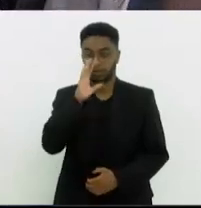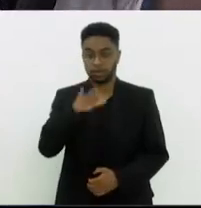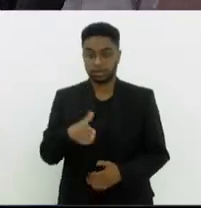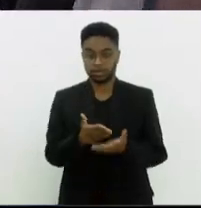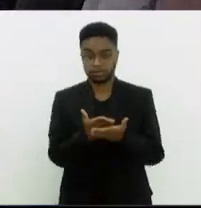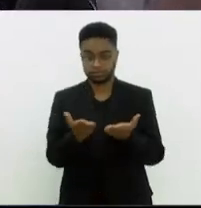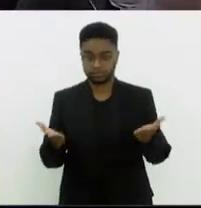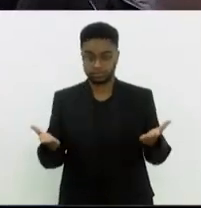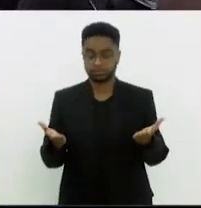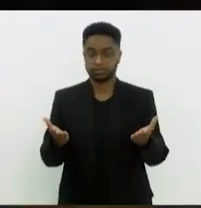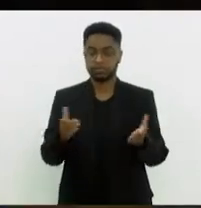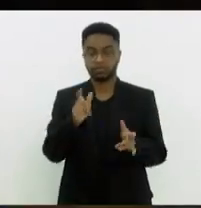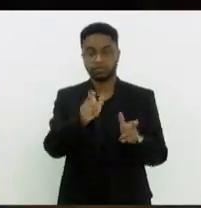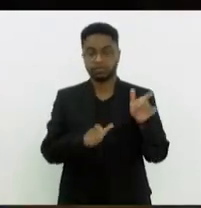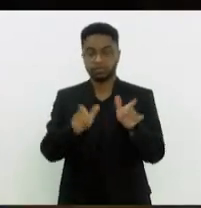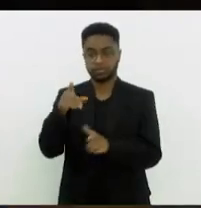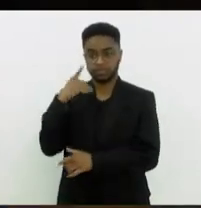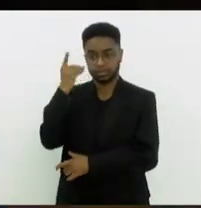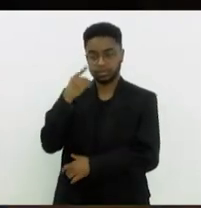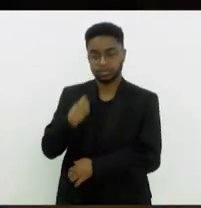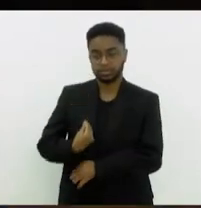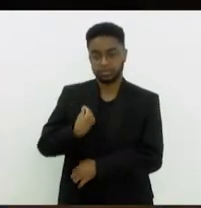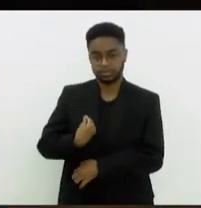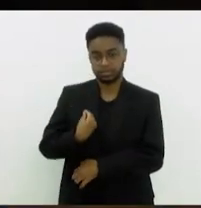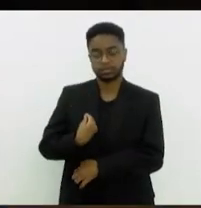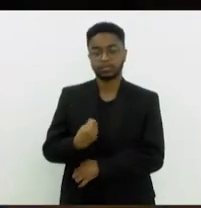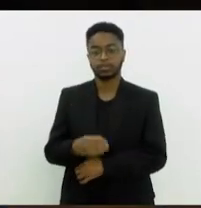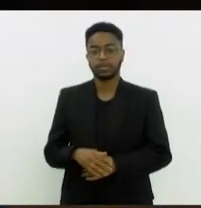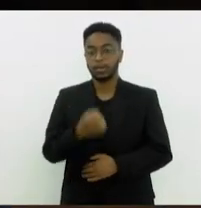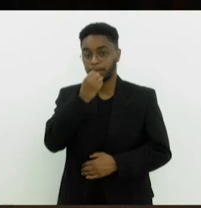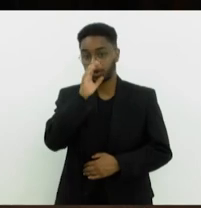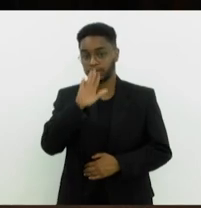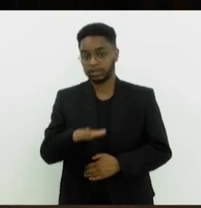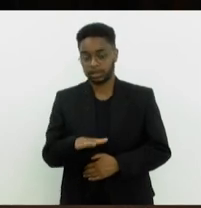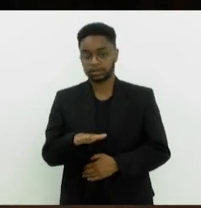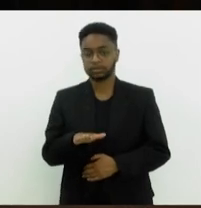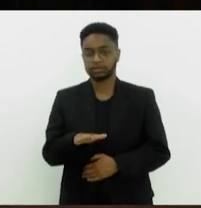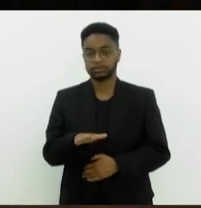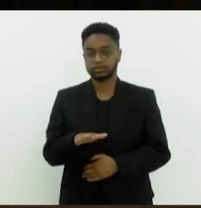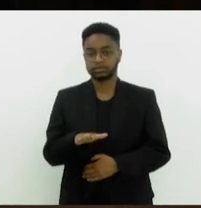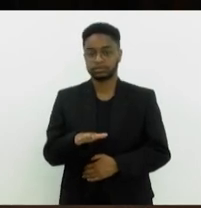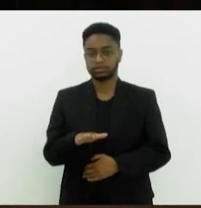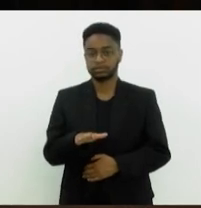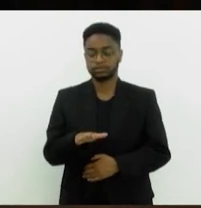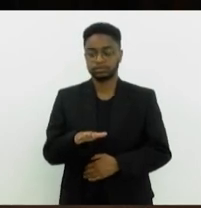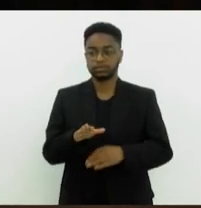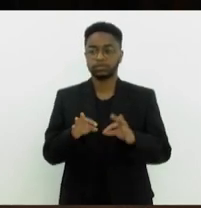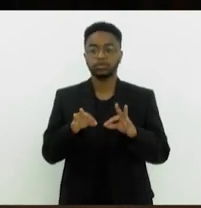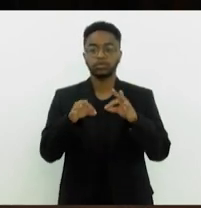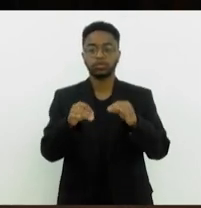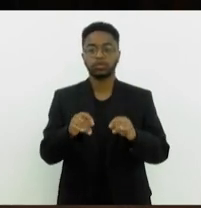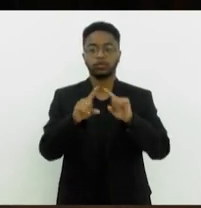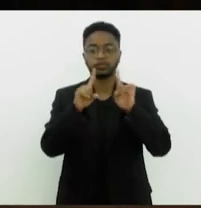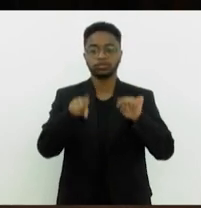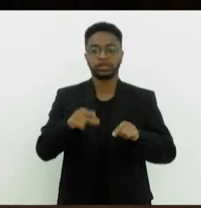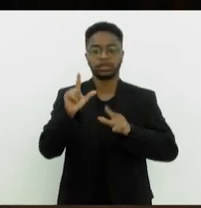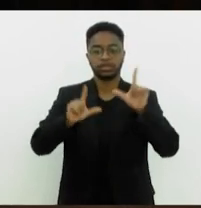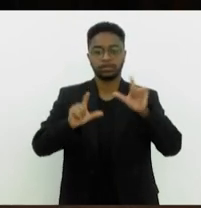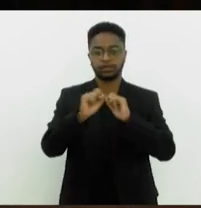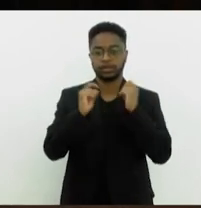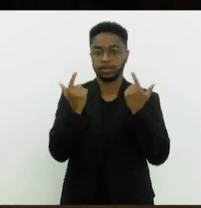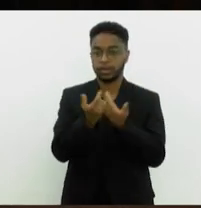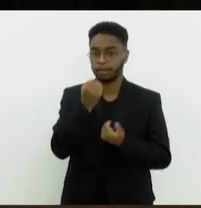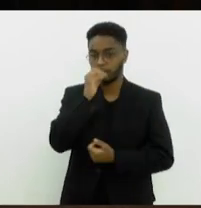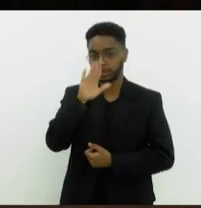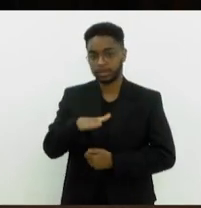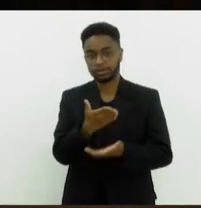Boa tarde a todos parlamentares, deputadas e deputados. Boa tarde a todos da TV Alerj, boa tarde a todos que